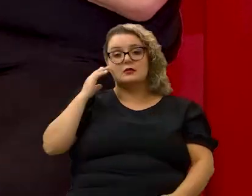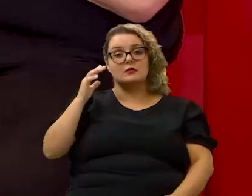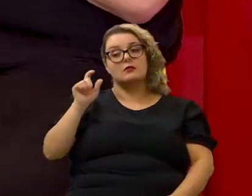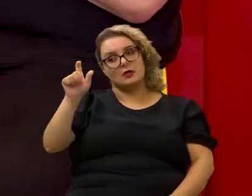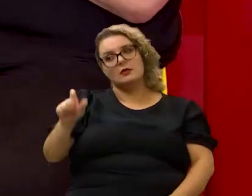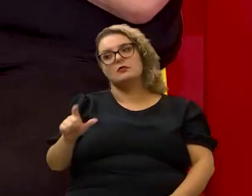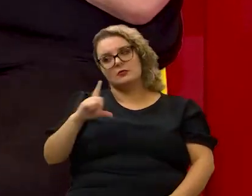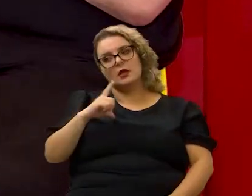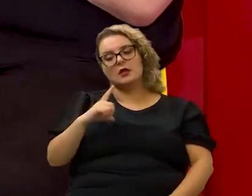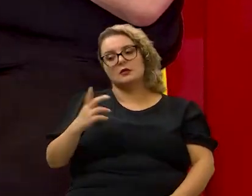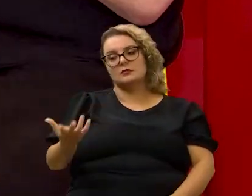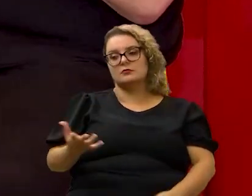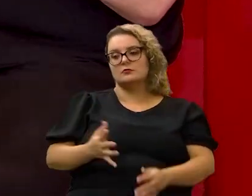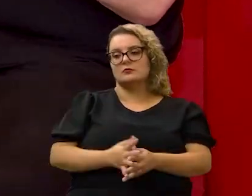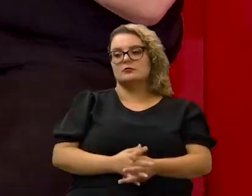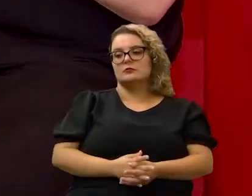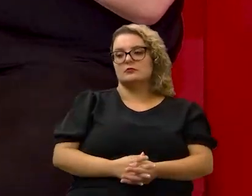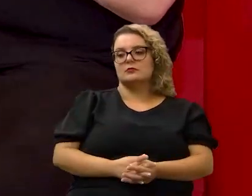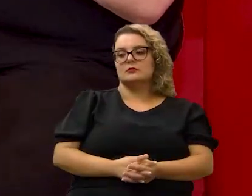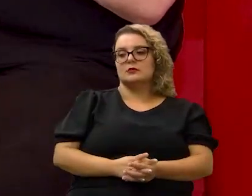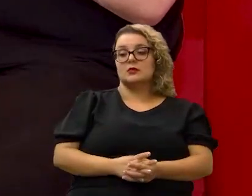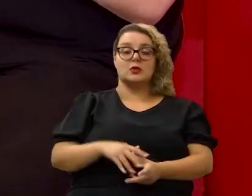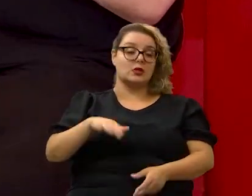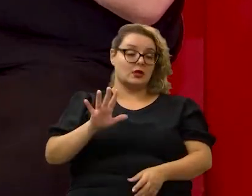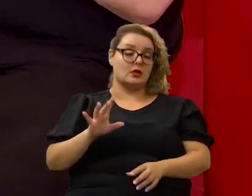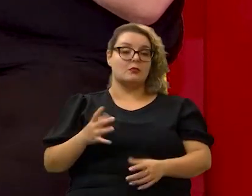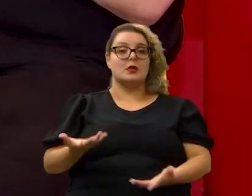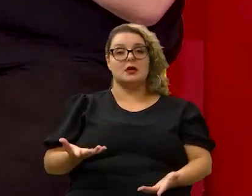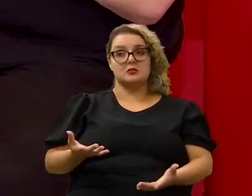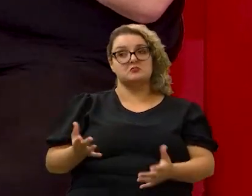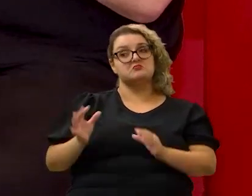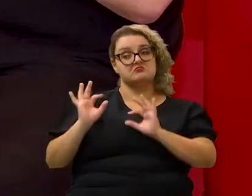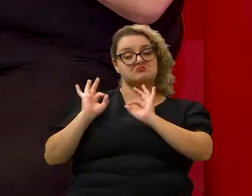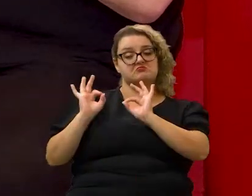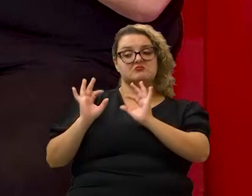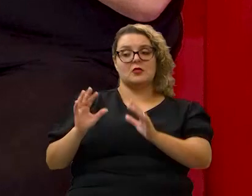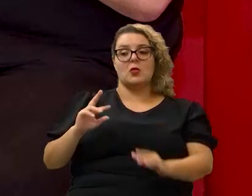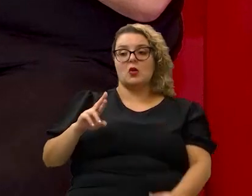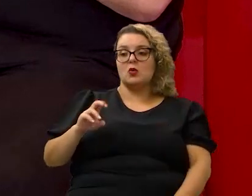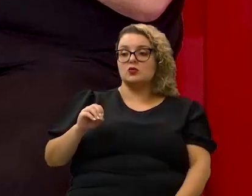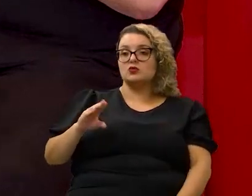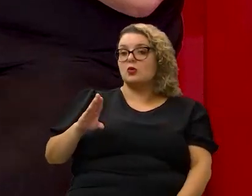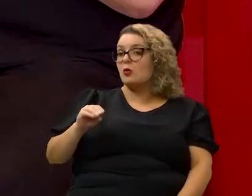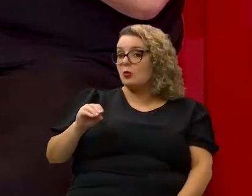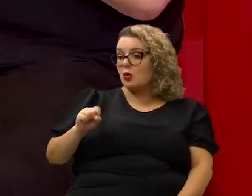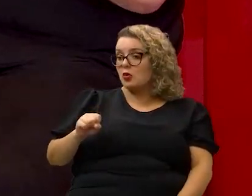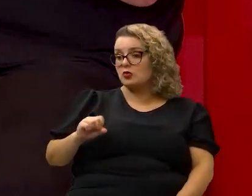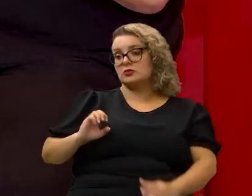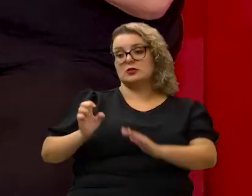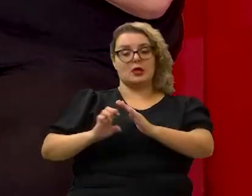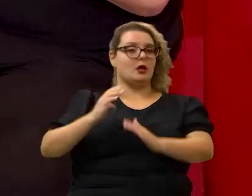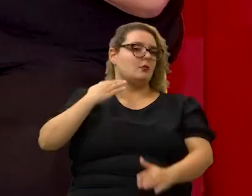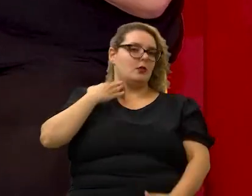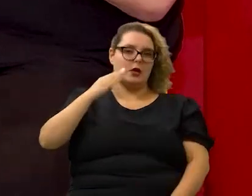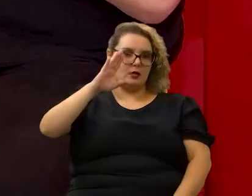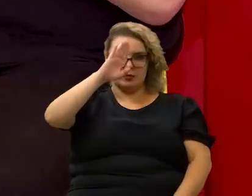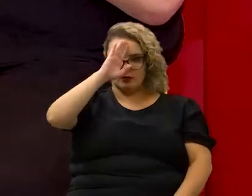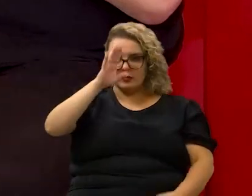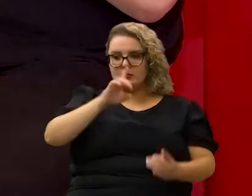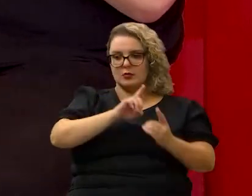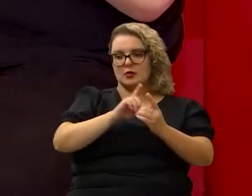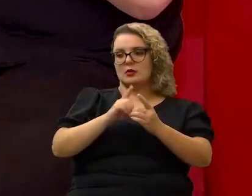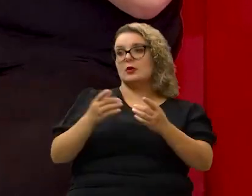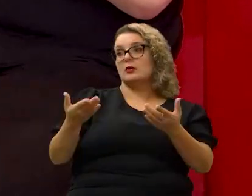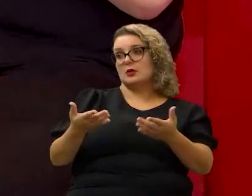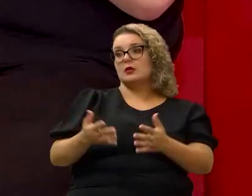ali. E é muito mais sofisticado do que os robôs que as empresas, bancos principalmente, nos